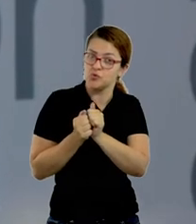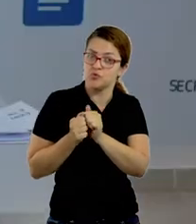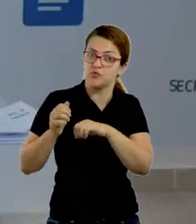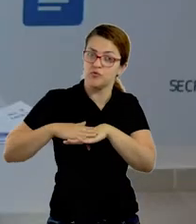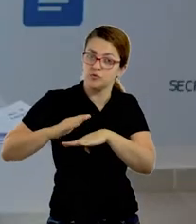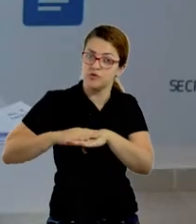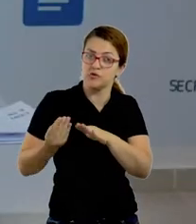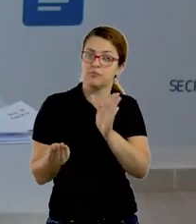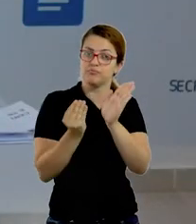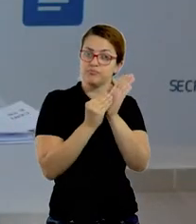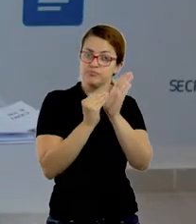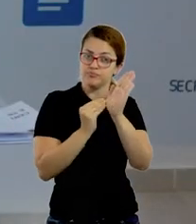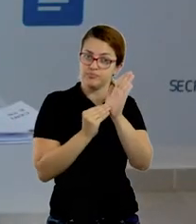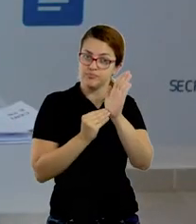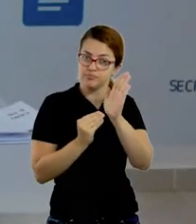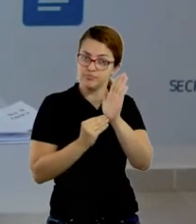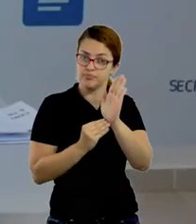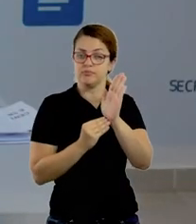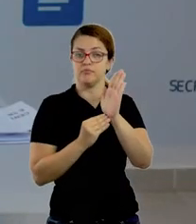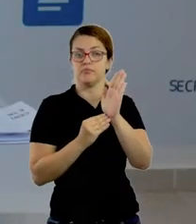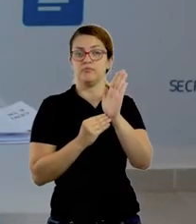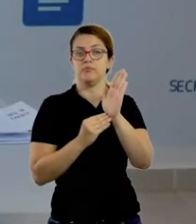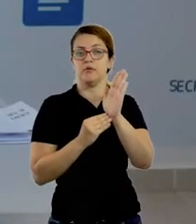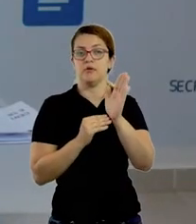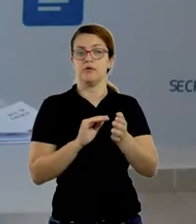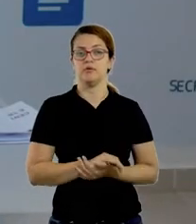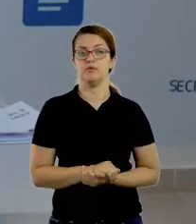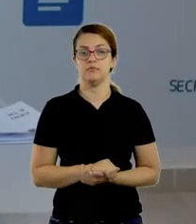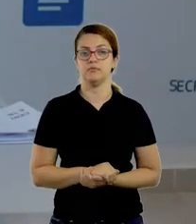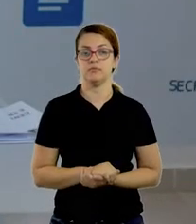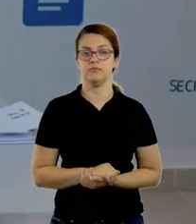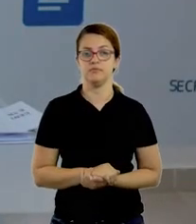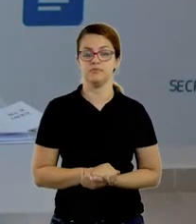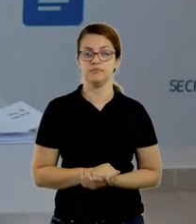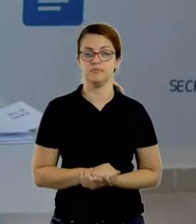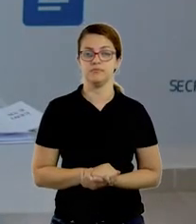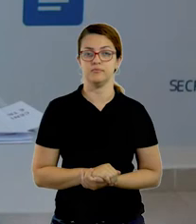vai produzir a ficha técnica de vocês.